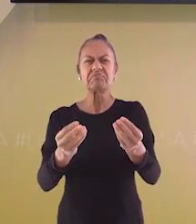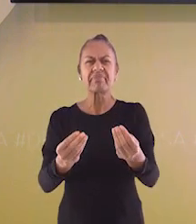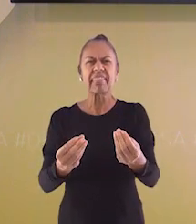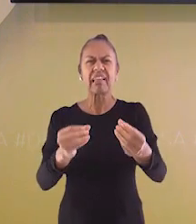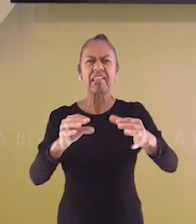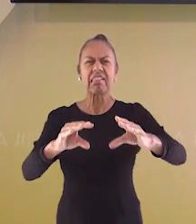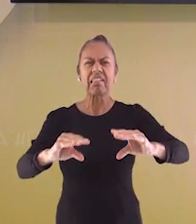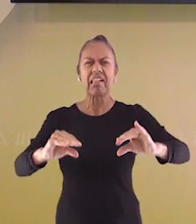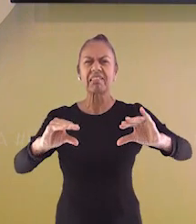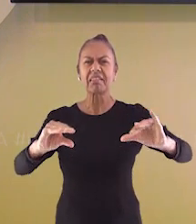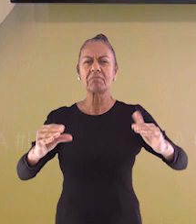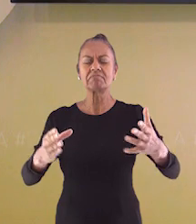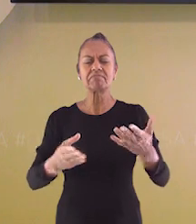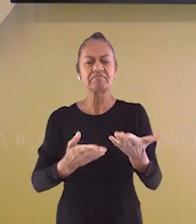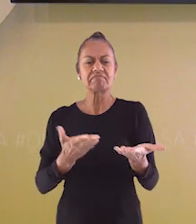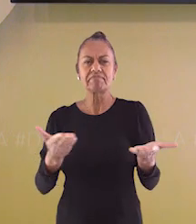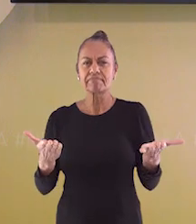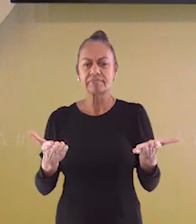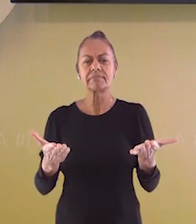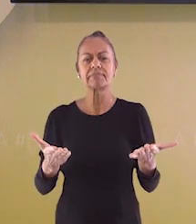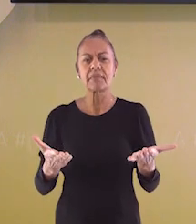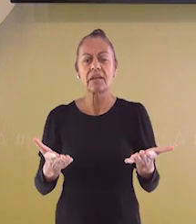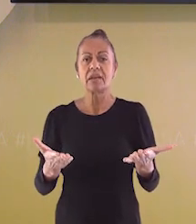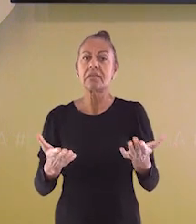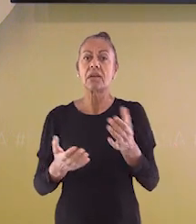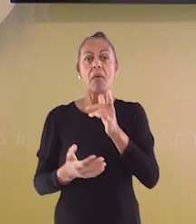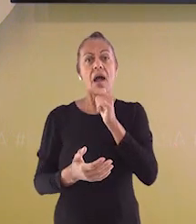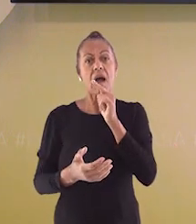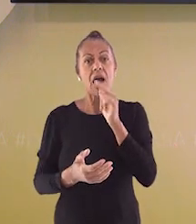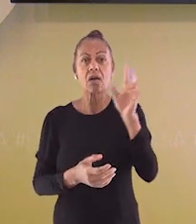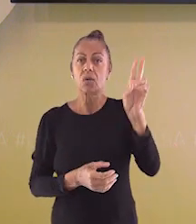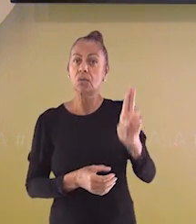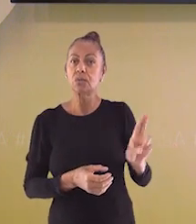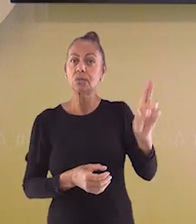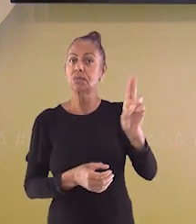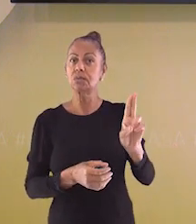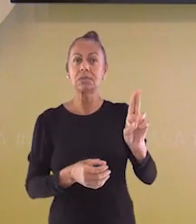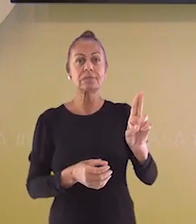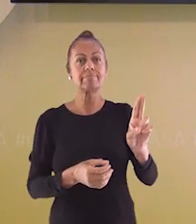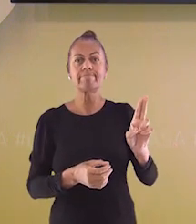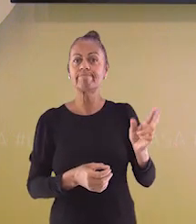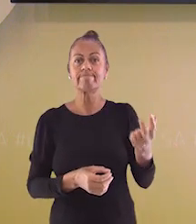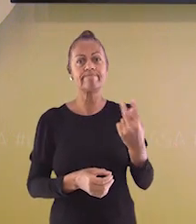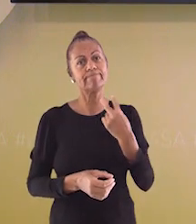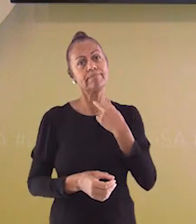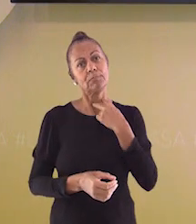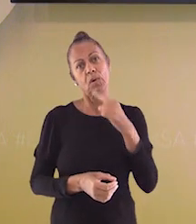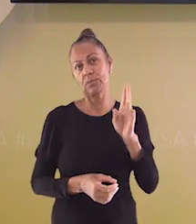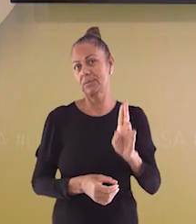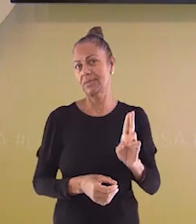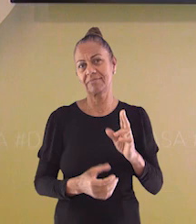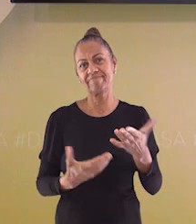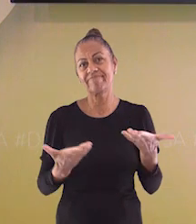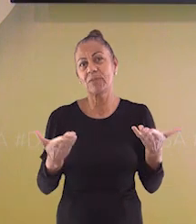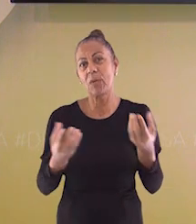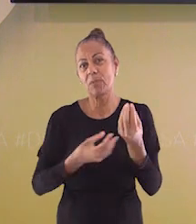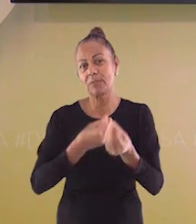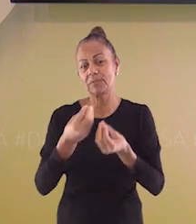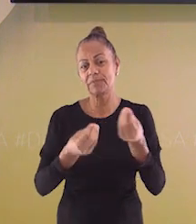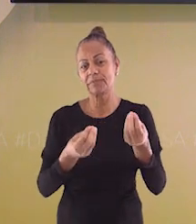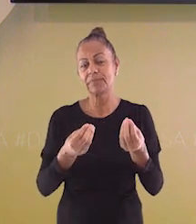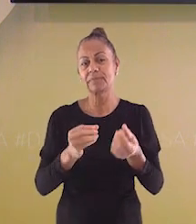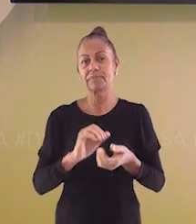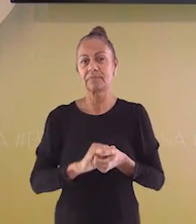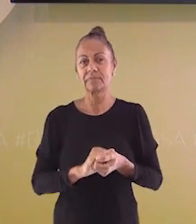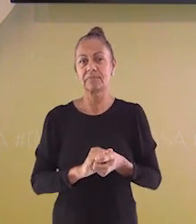consequência é que vira uma água que a gente não pode mais usar. Minimamente, né? E Se a